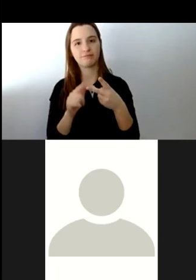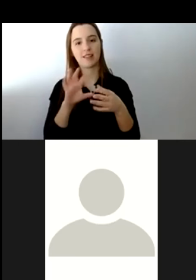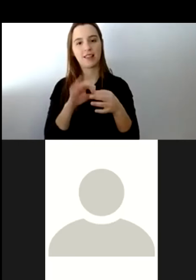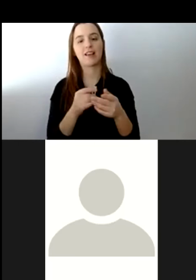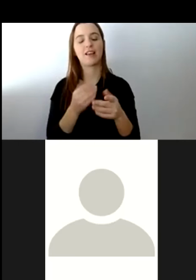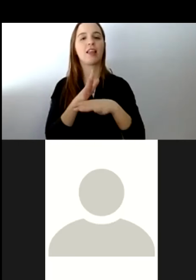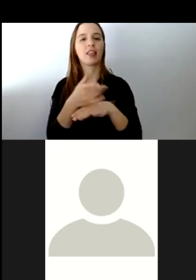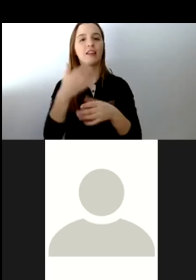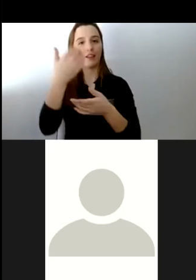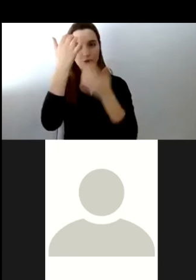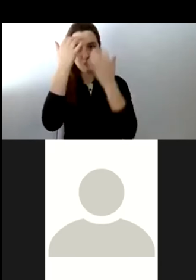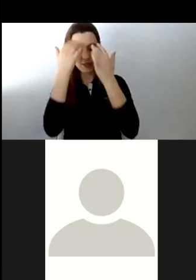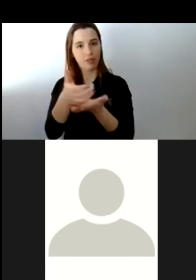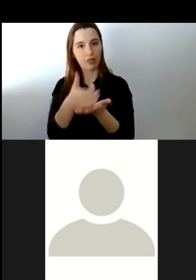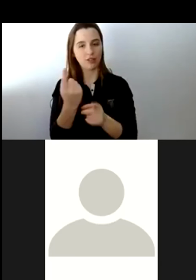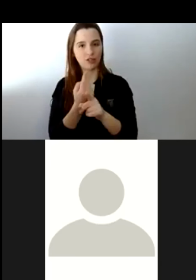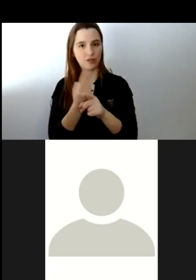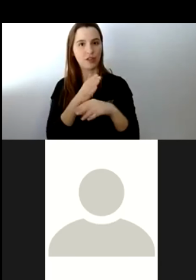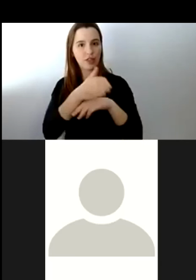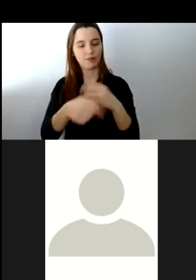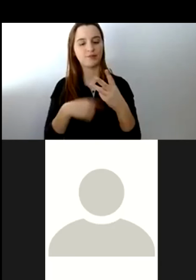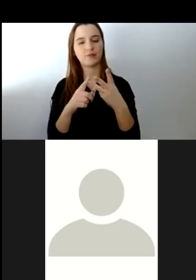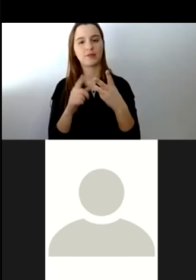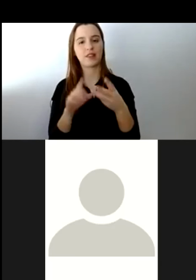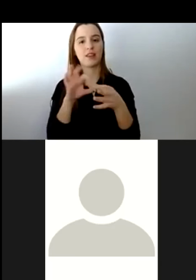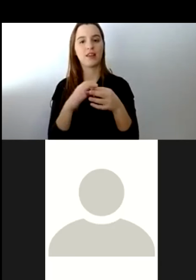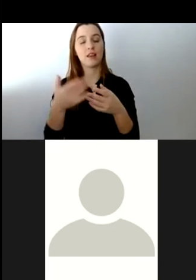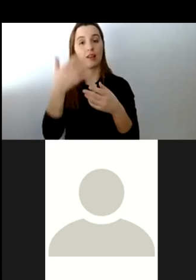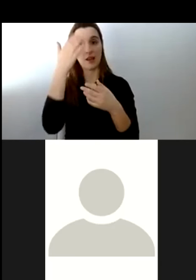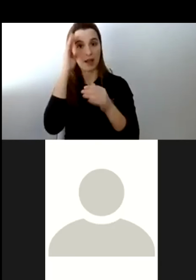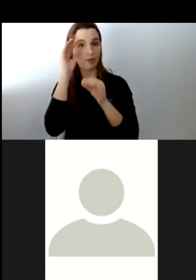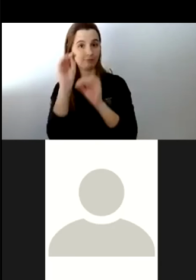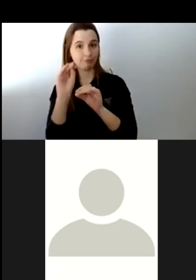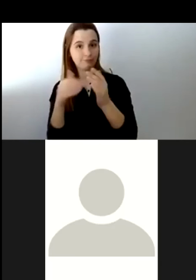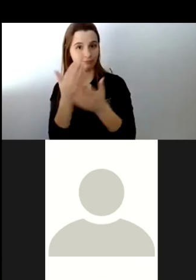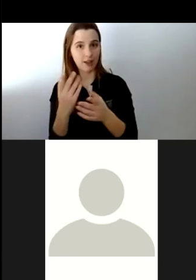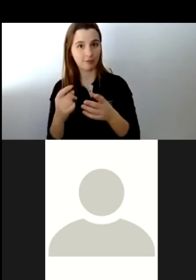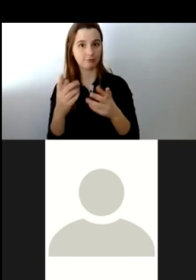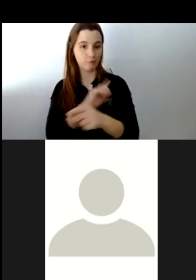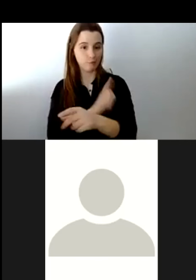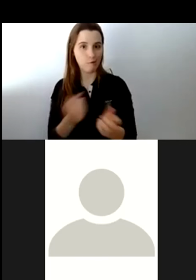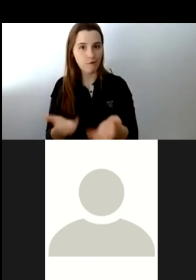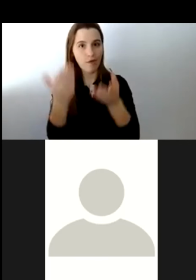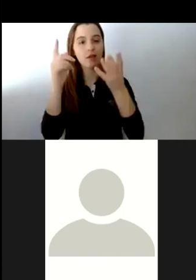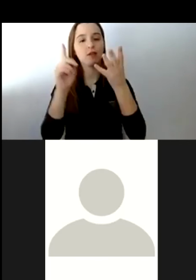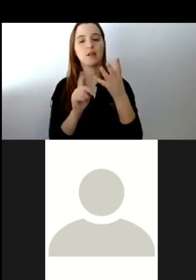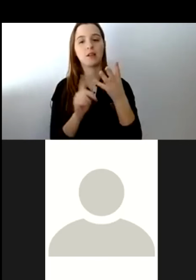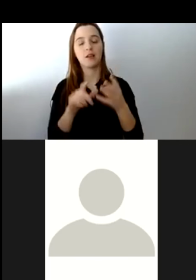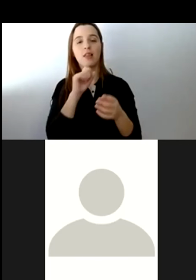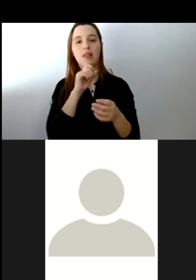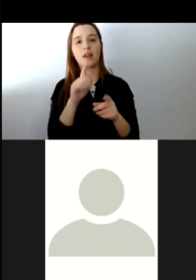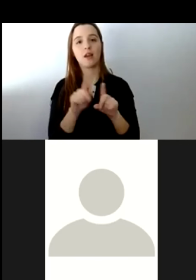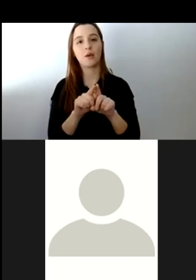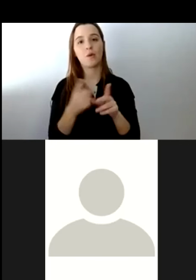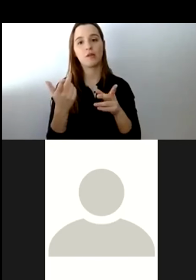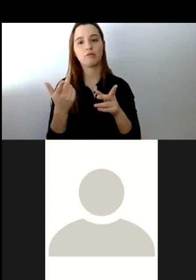de dados e serviços, o pilar 3 encarregue da capacitação e empoderamento e o pilar 4 da aceleração da